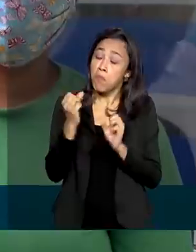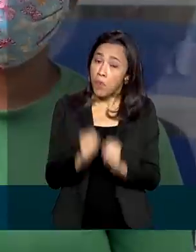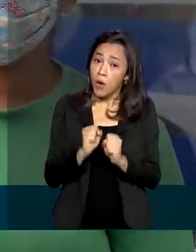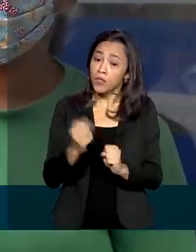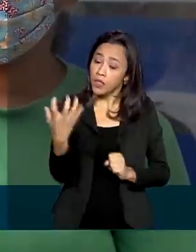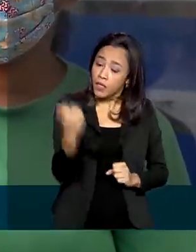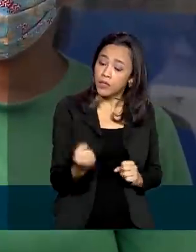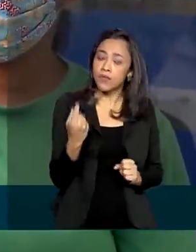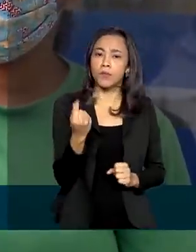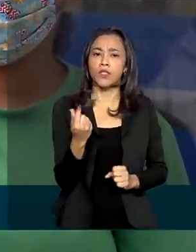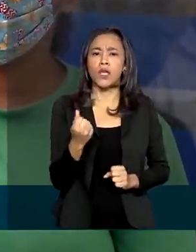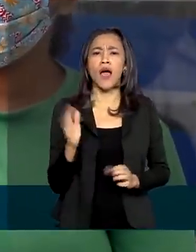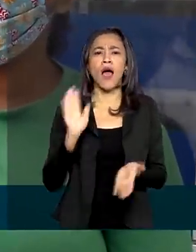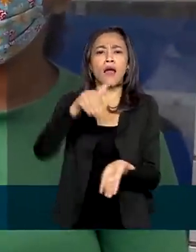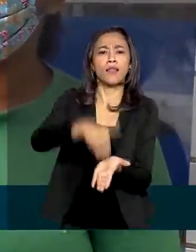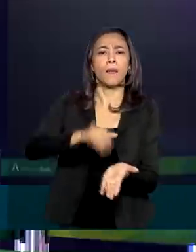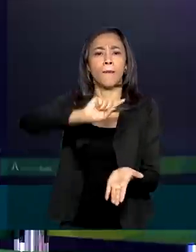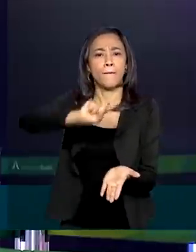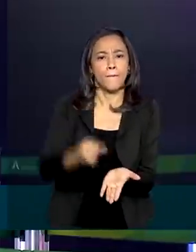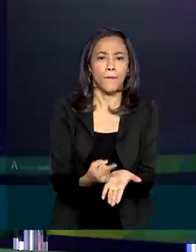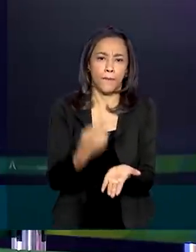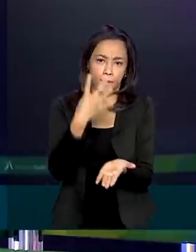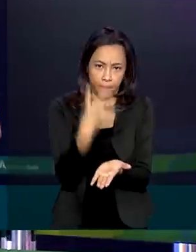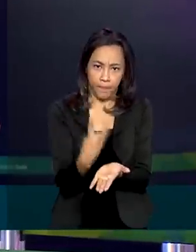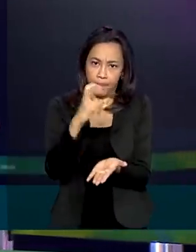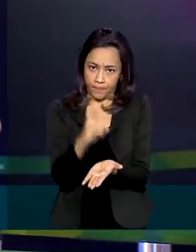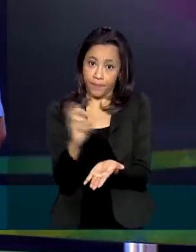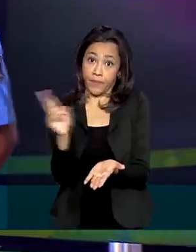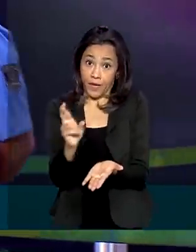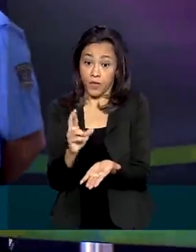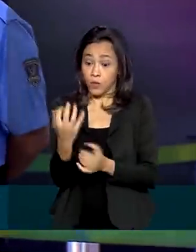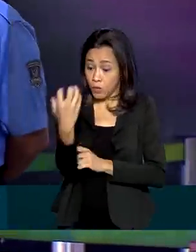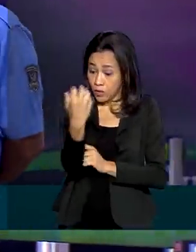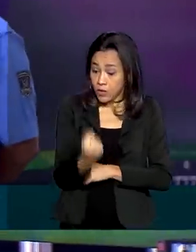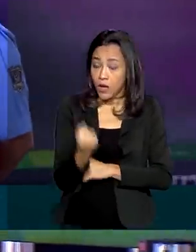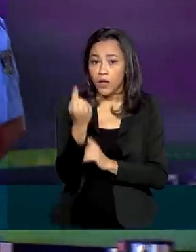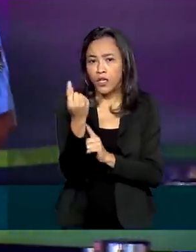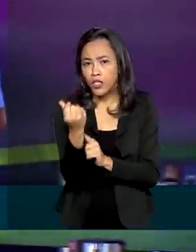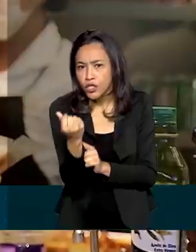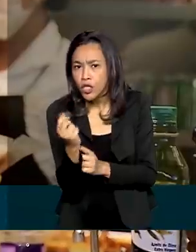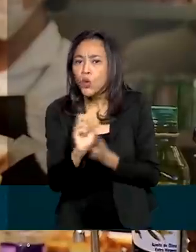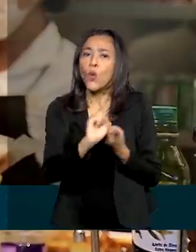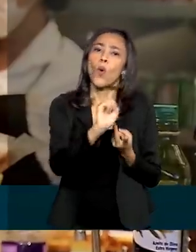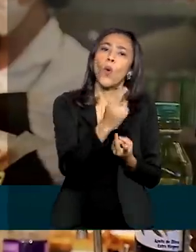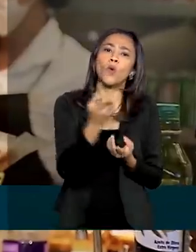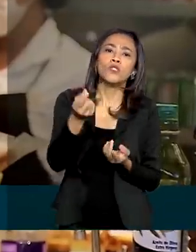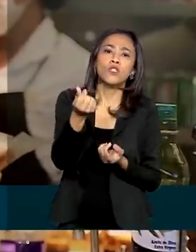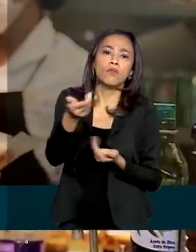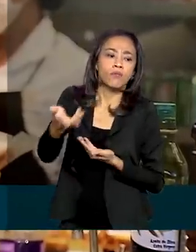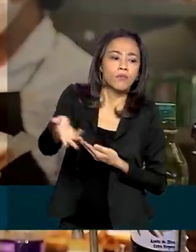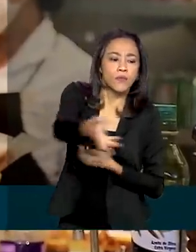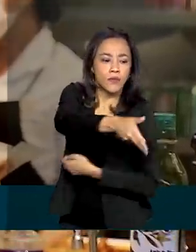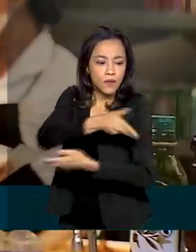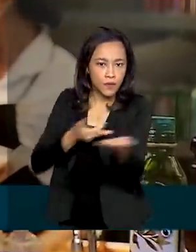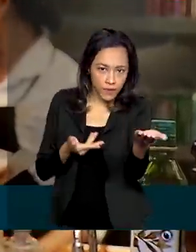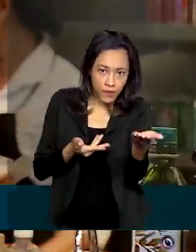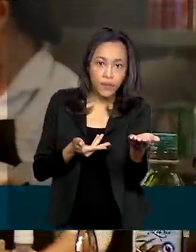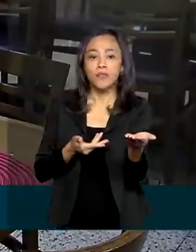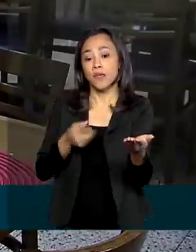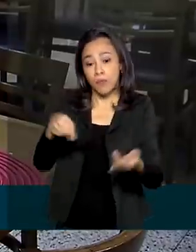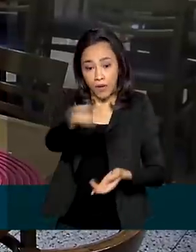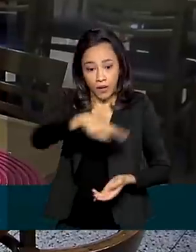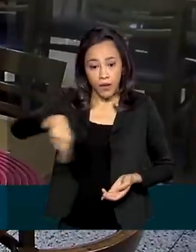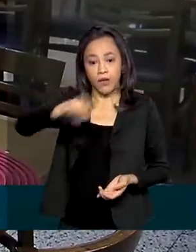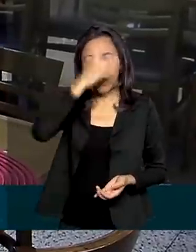até R$.045,00. Os saques em dinheiro ou transferências também para esses